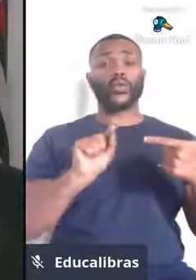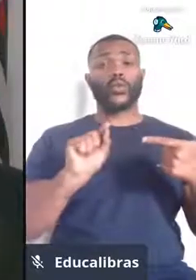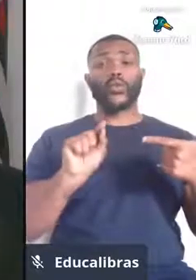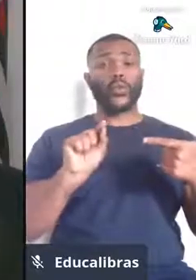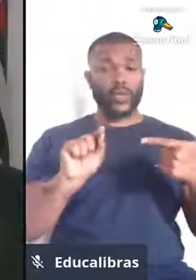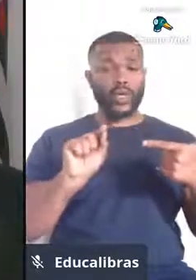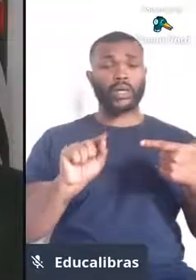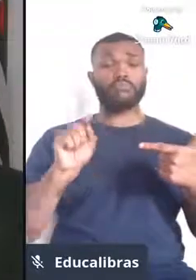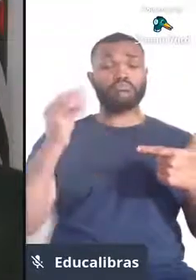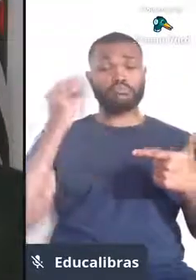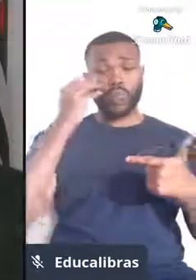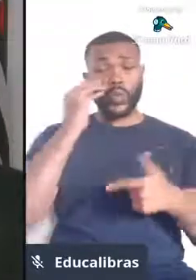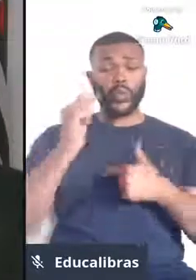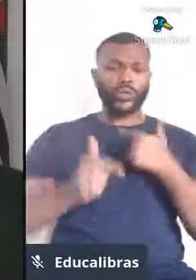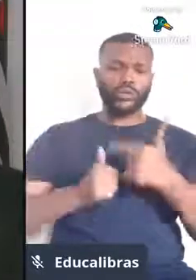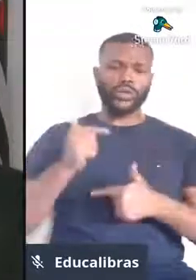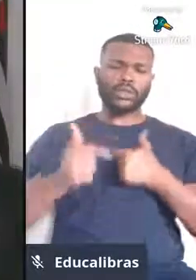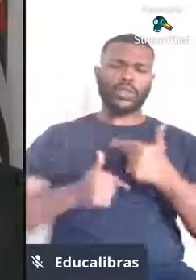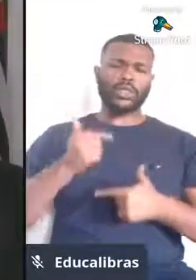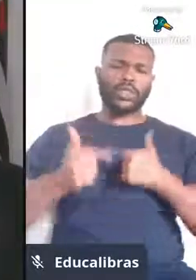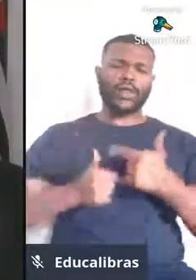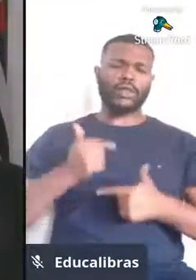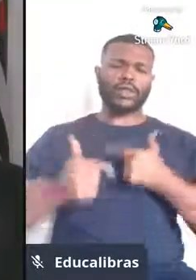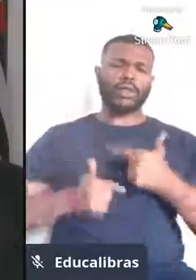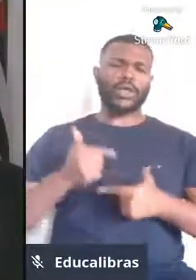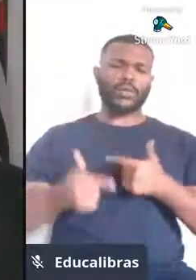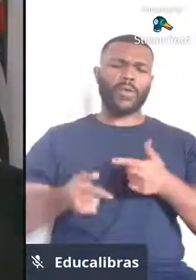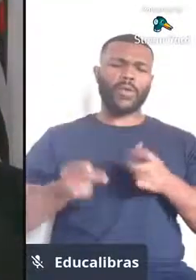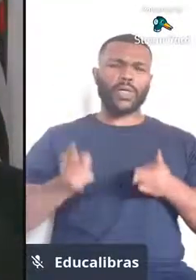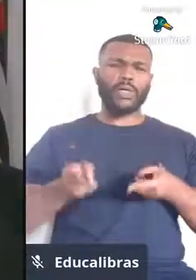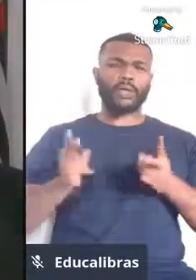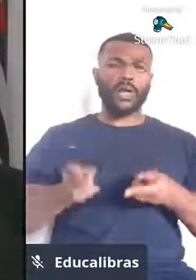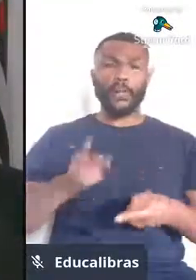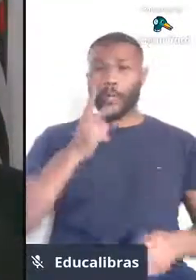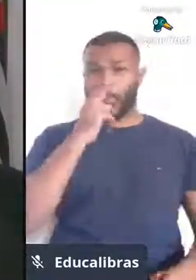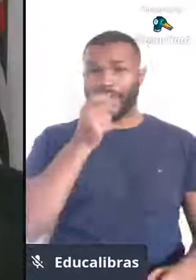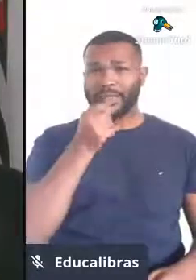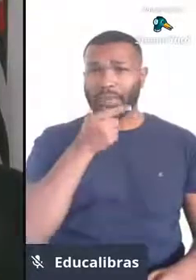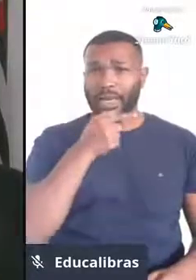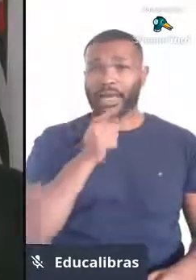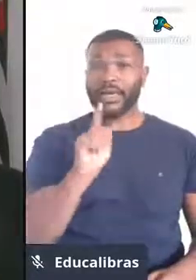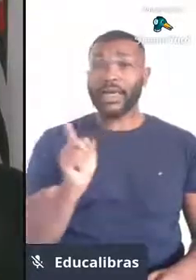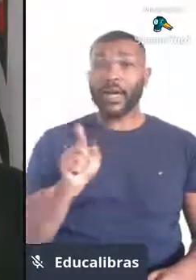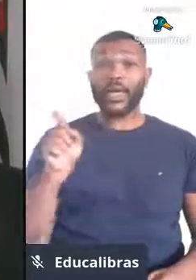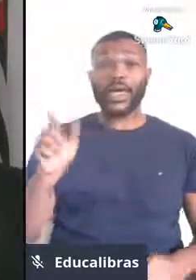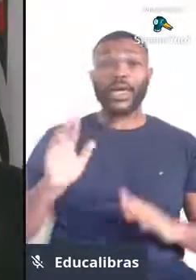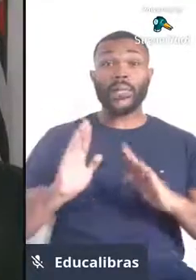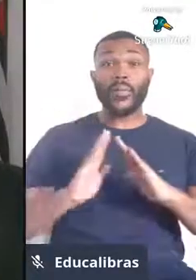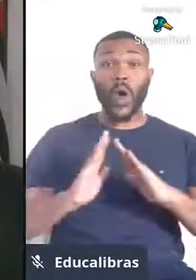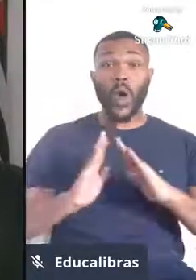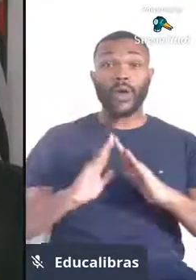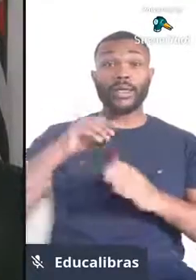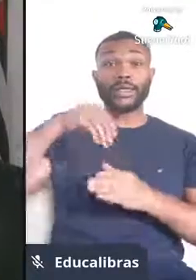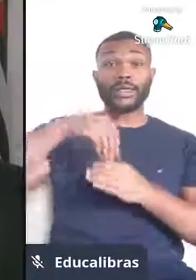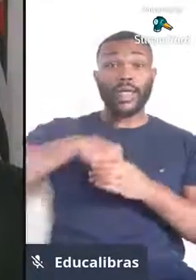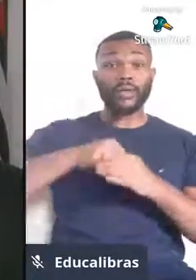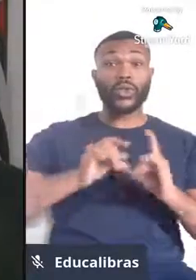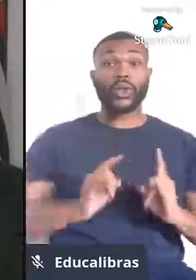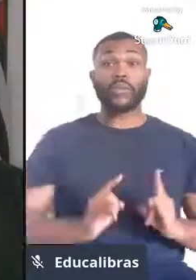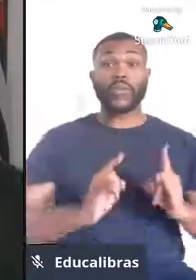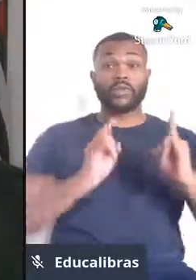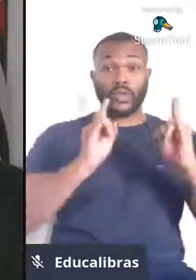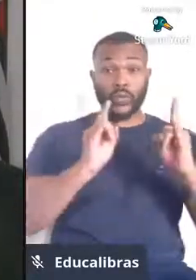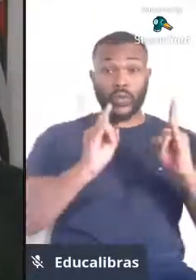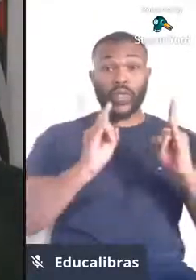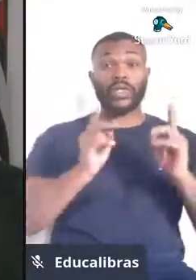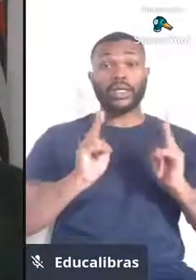trabalhado incansavelmente, né? E parece piada, mas ele não é. Ele está morando dentro da prefeitura, é de notório saber, mas sempre que eu conto